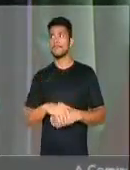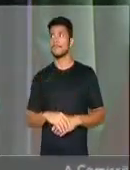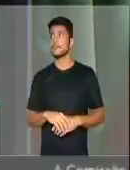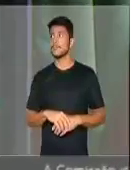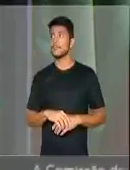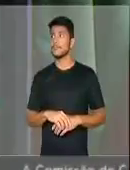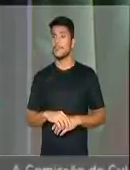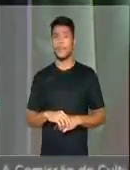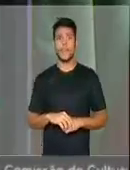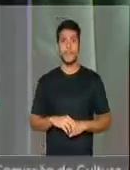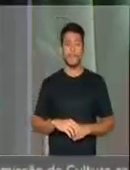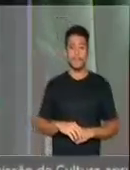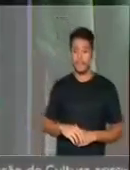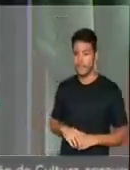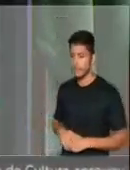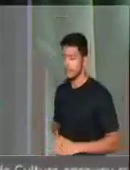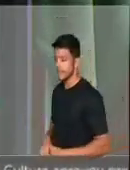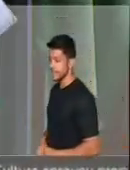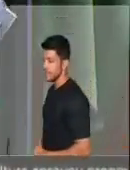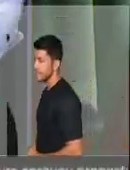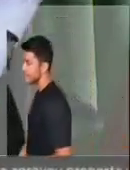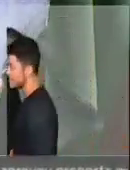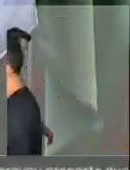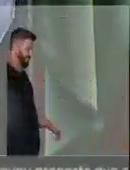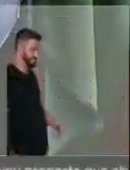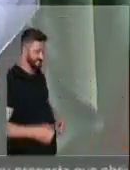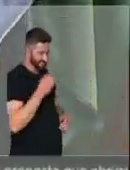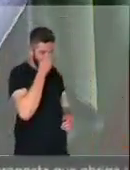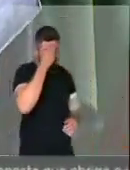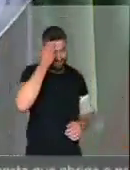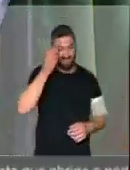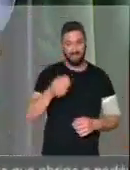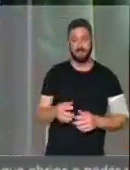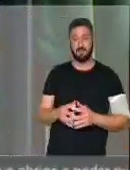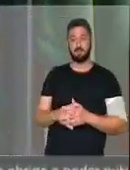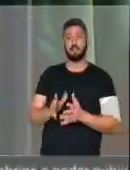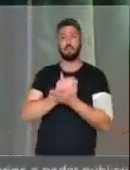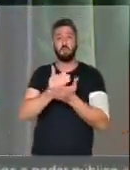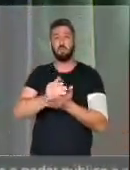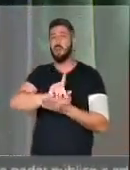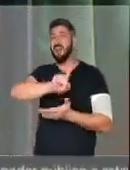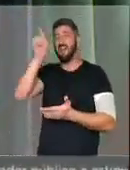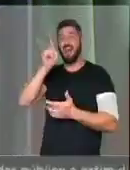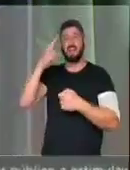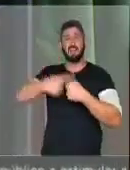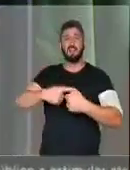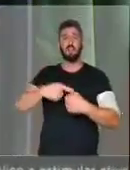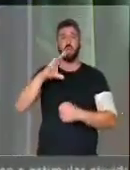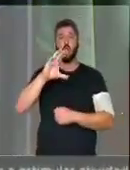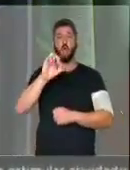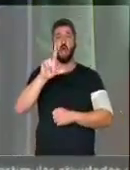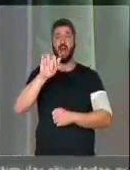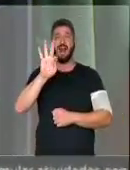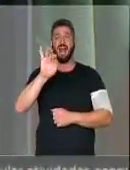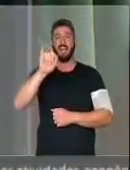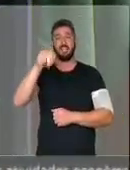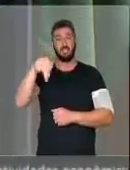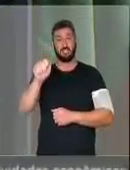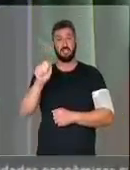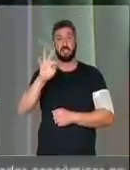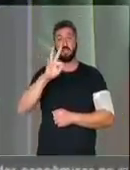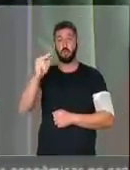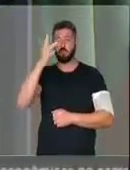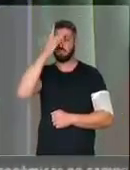nenhum momento do processo que se iniciou lá em Colatina. Todo mundo sabe que